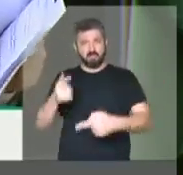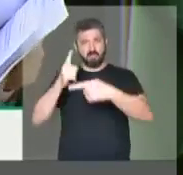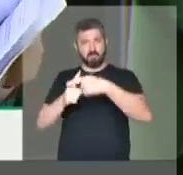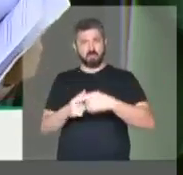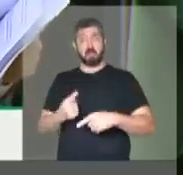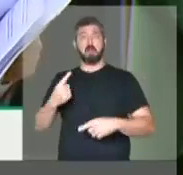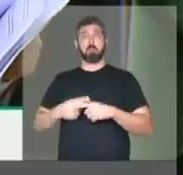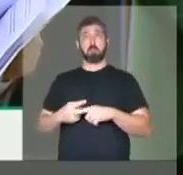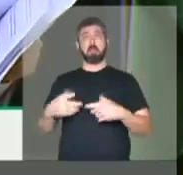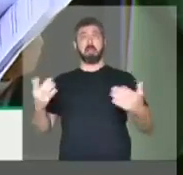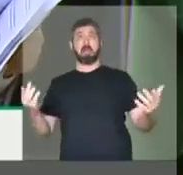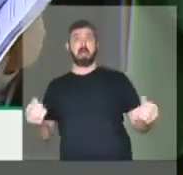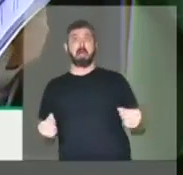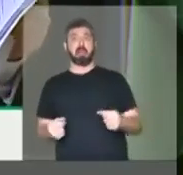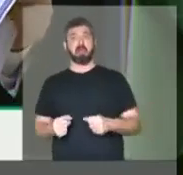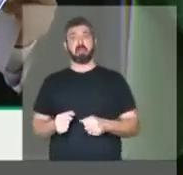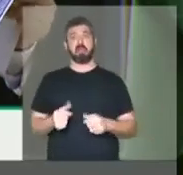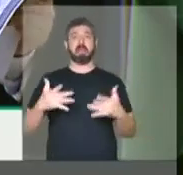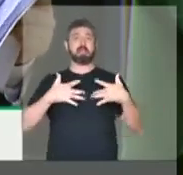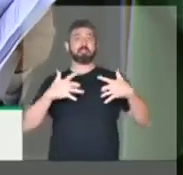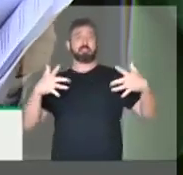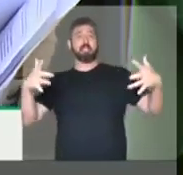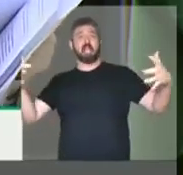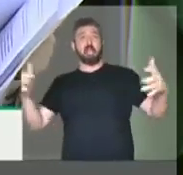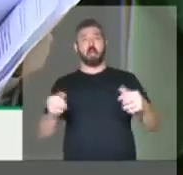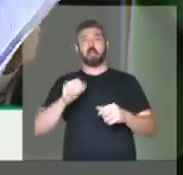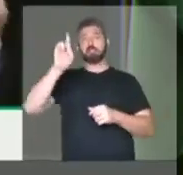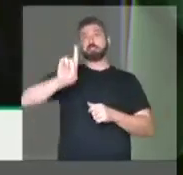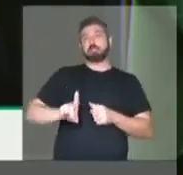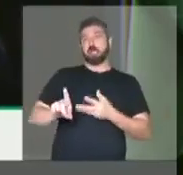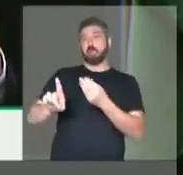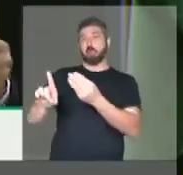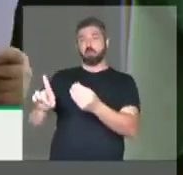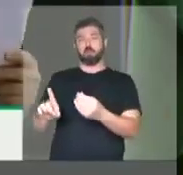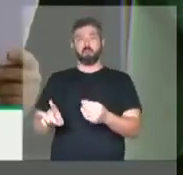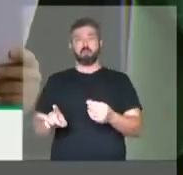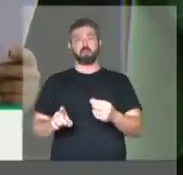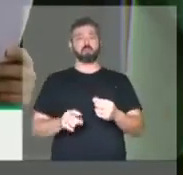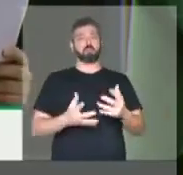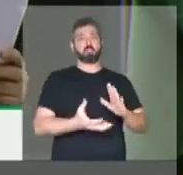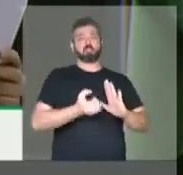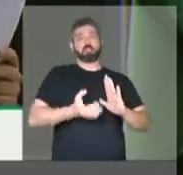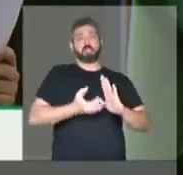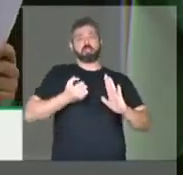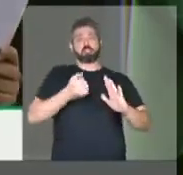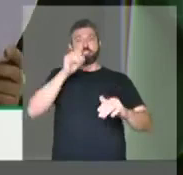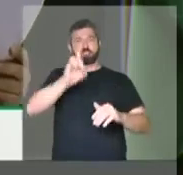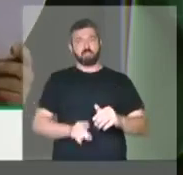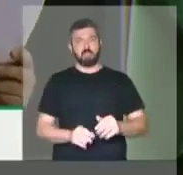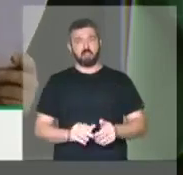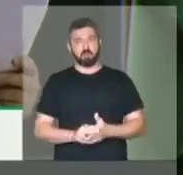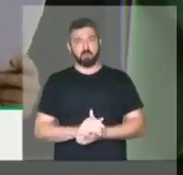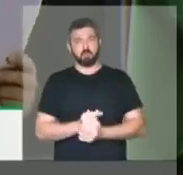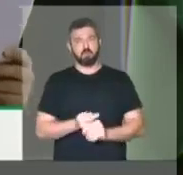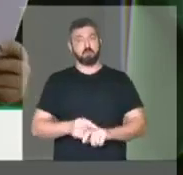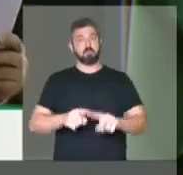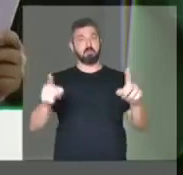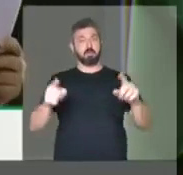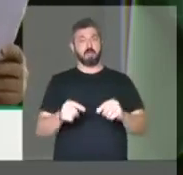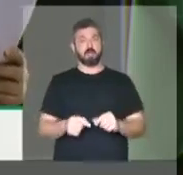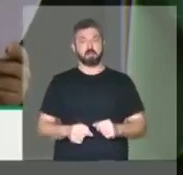o hediondo argumento de que é generosa em direitos e parcimoniosa nos deveres.